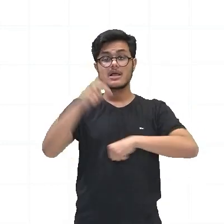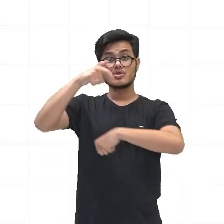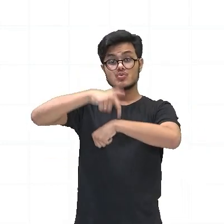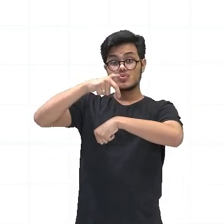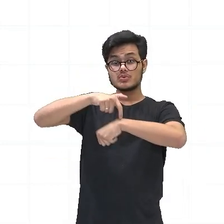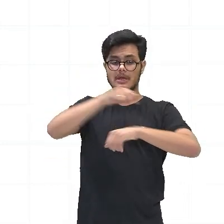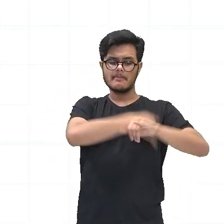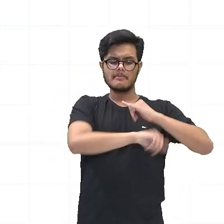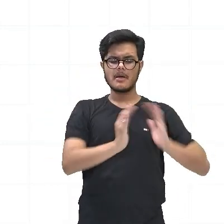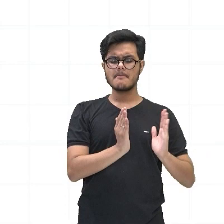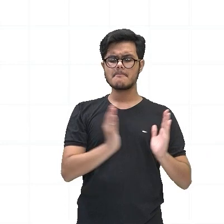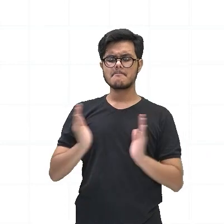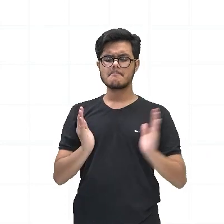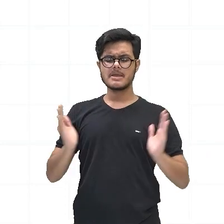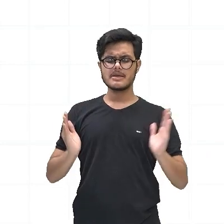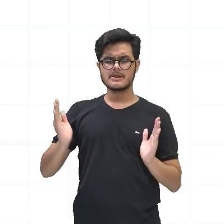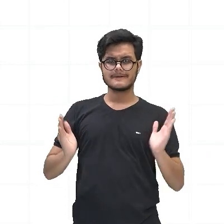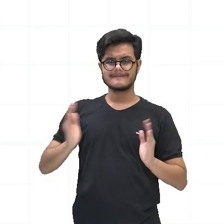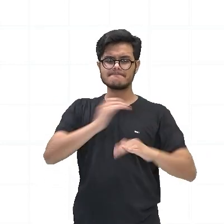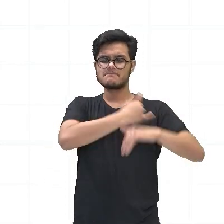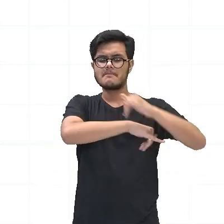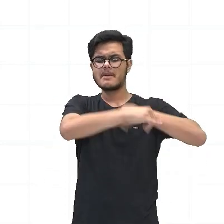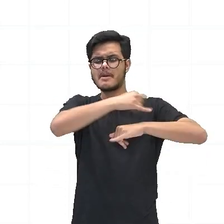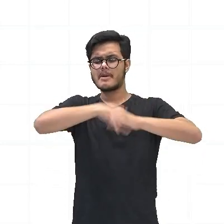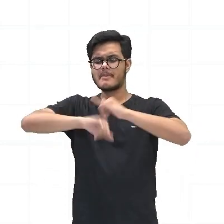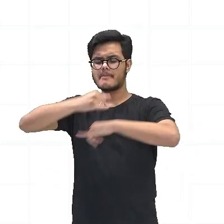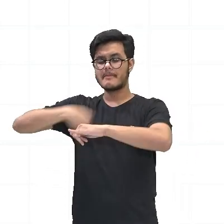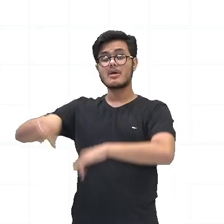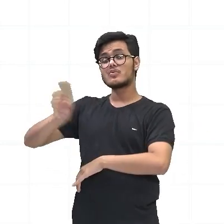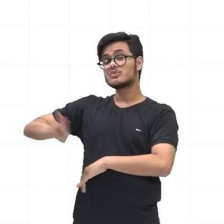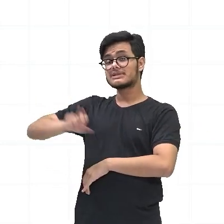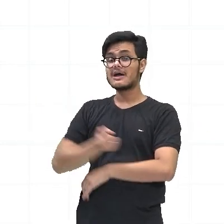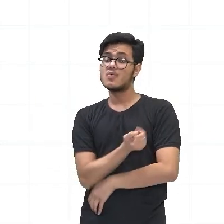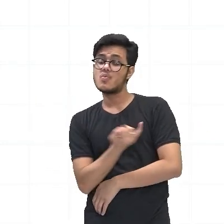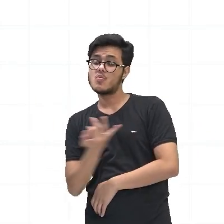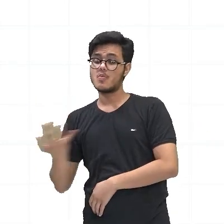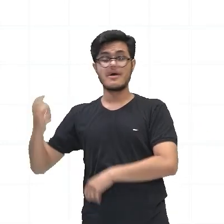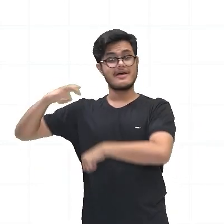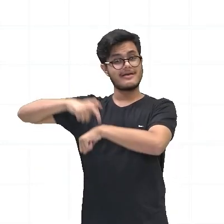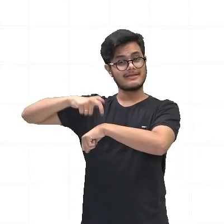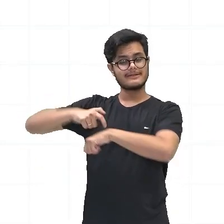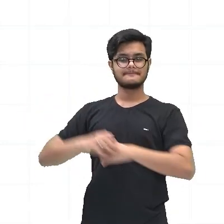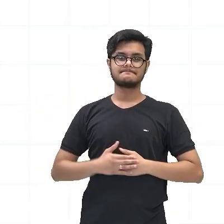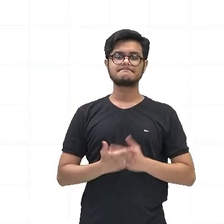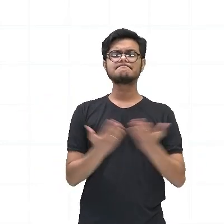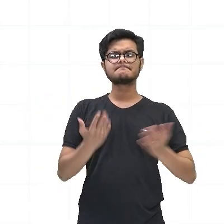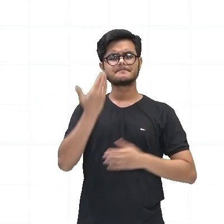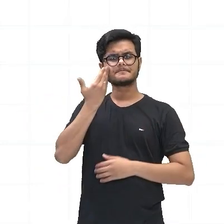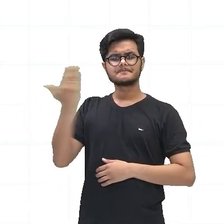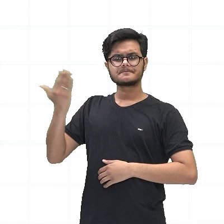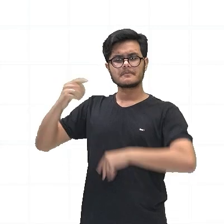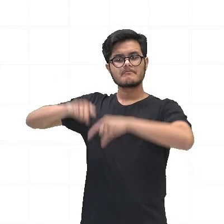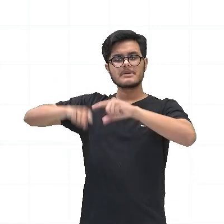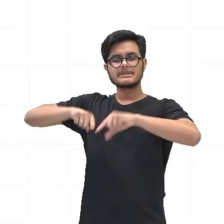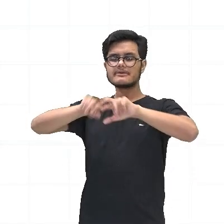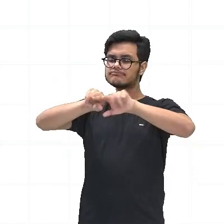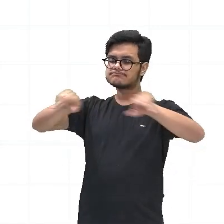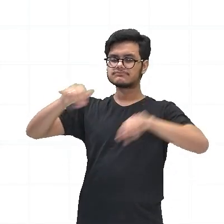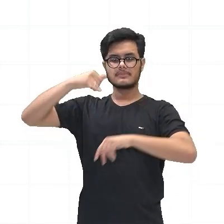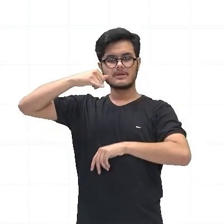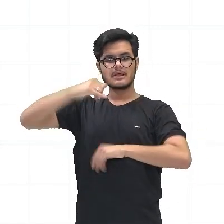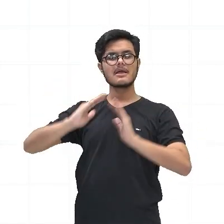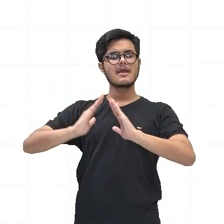ou como consumo de energia por segundo. Você observa aí que nós temos vários eletrodomésticos na nossa casa, na